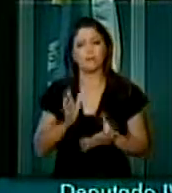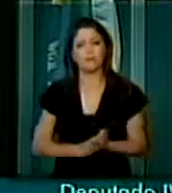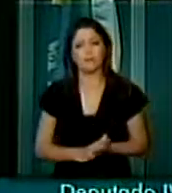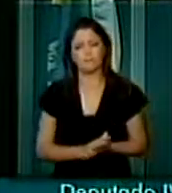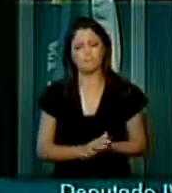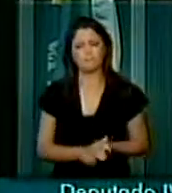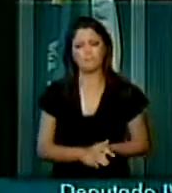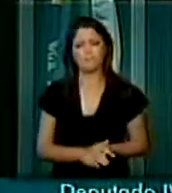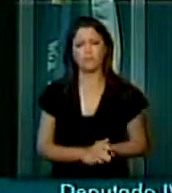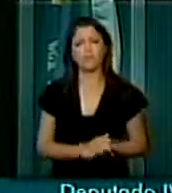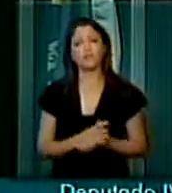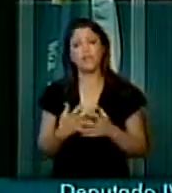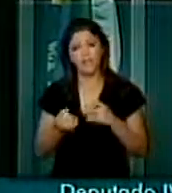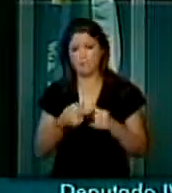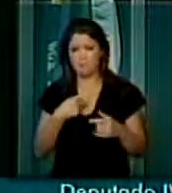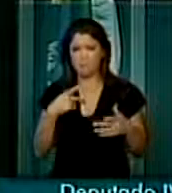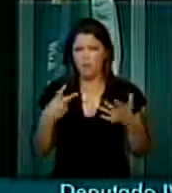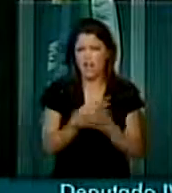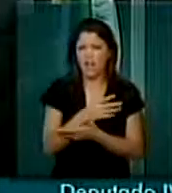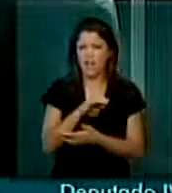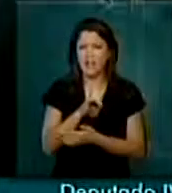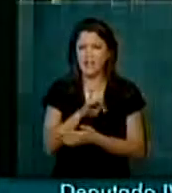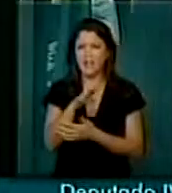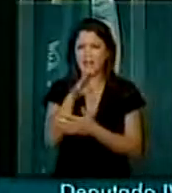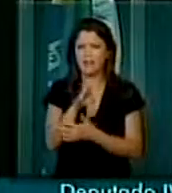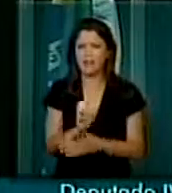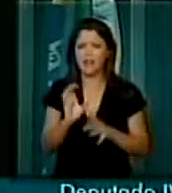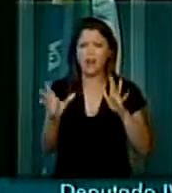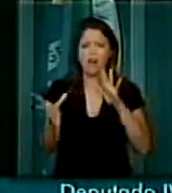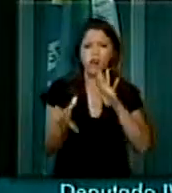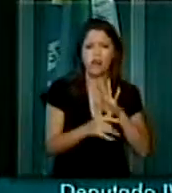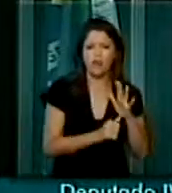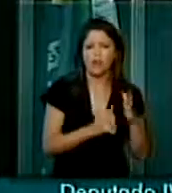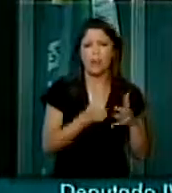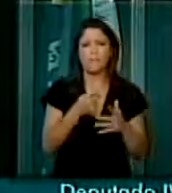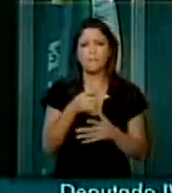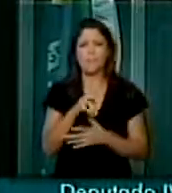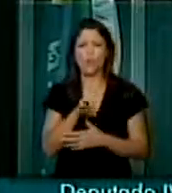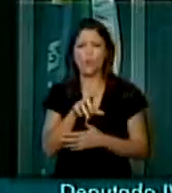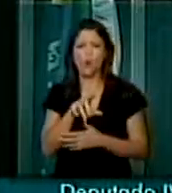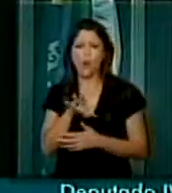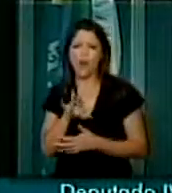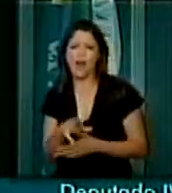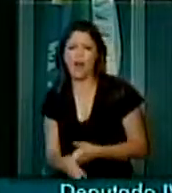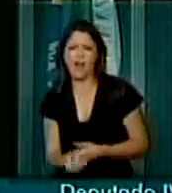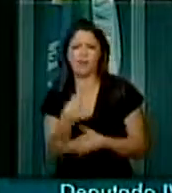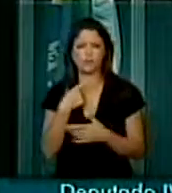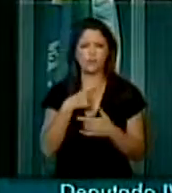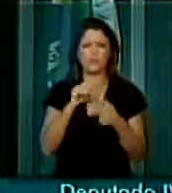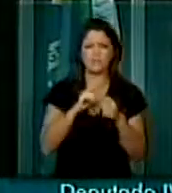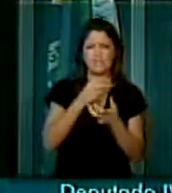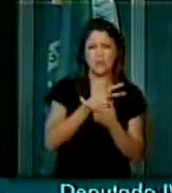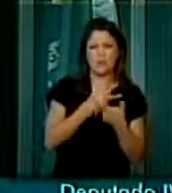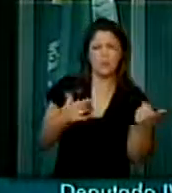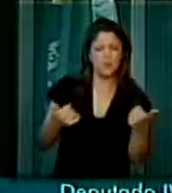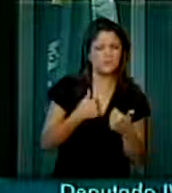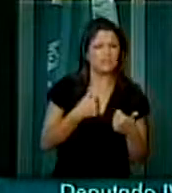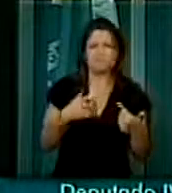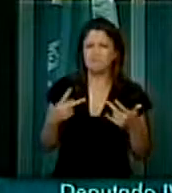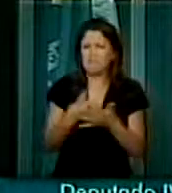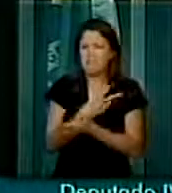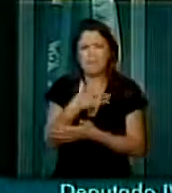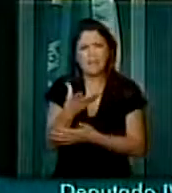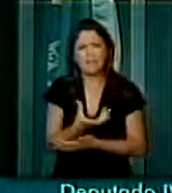que crimes como corrupção ativa, passiva, peculato, lavagem de dinheiro, crime contra o erário,